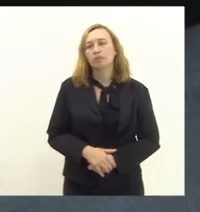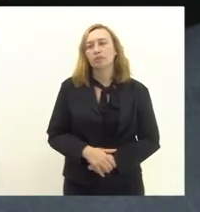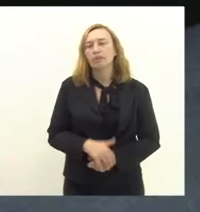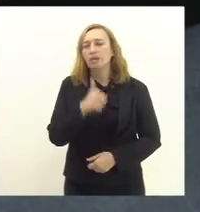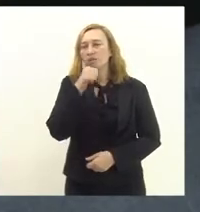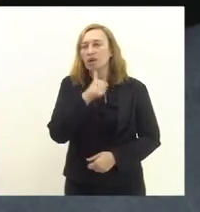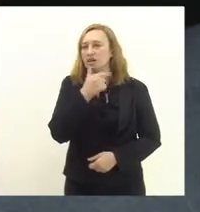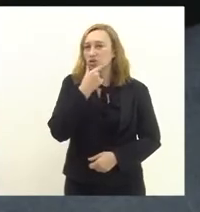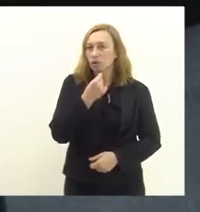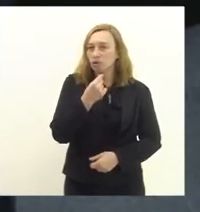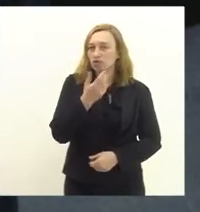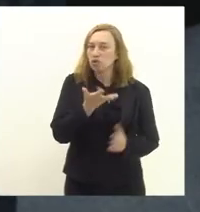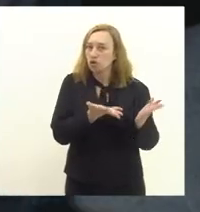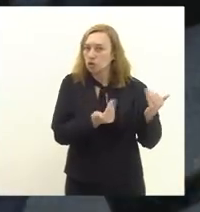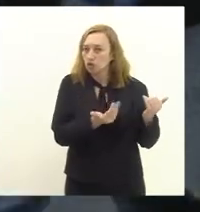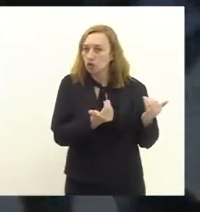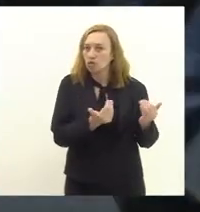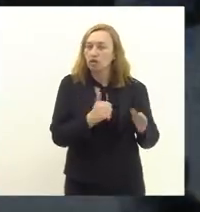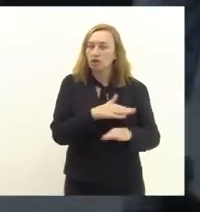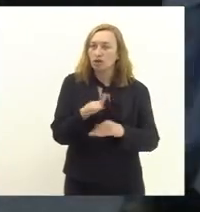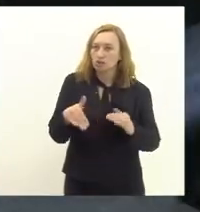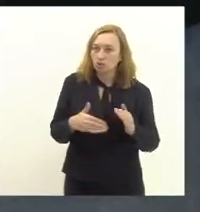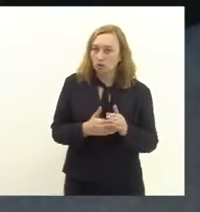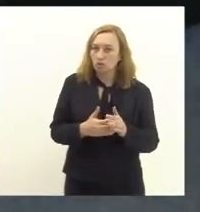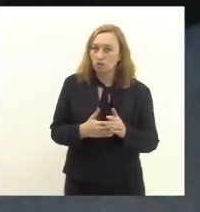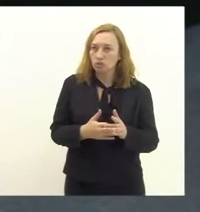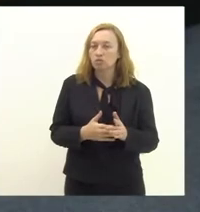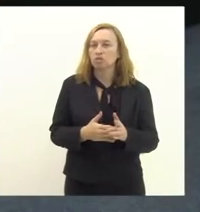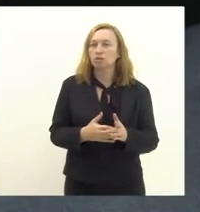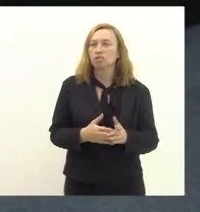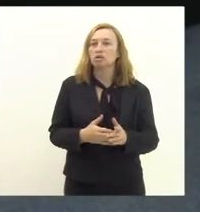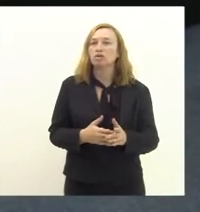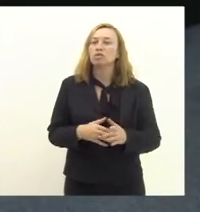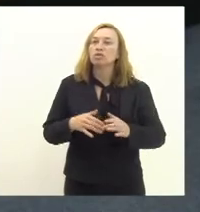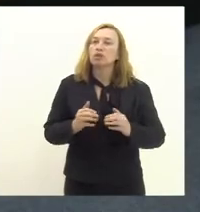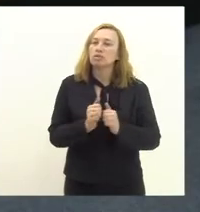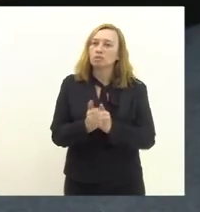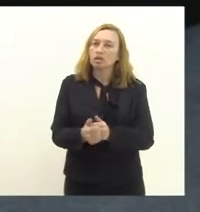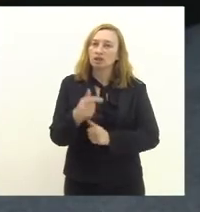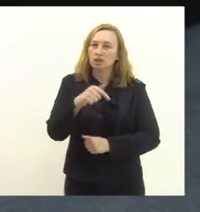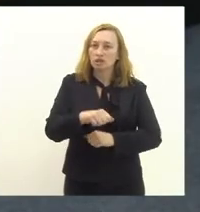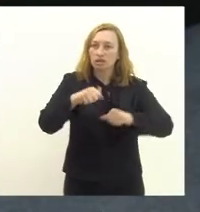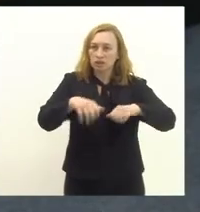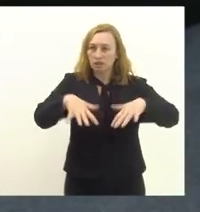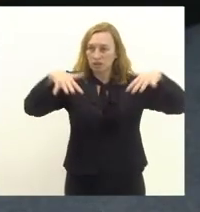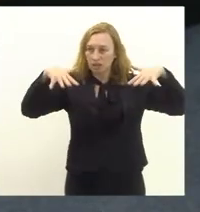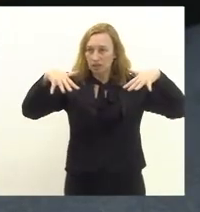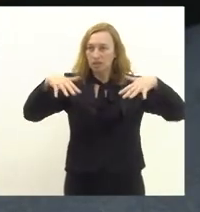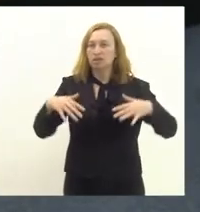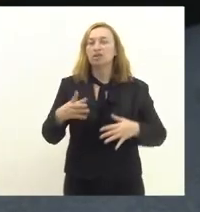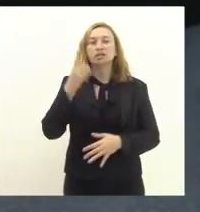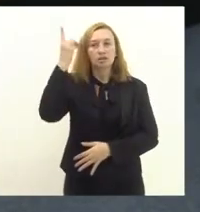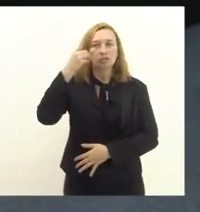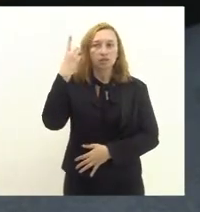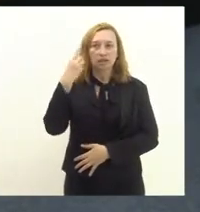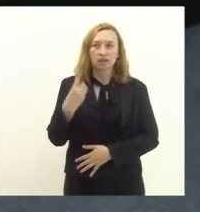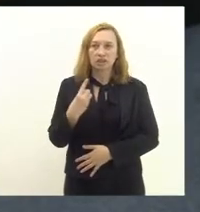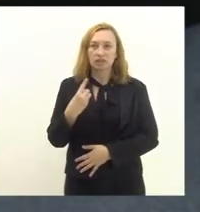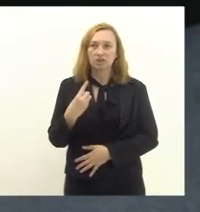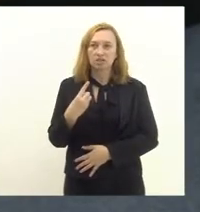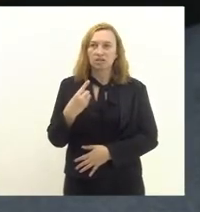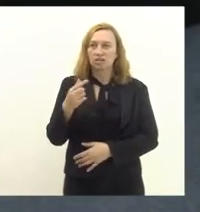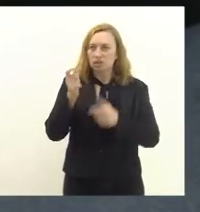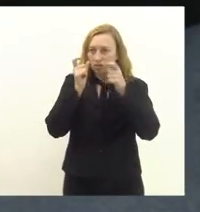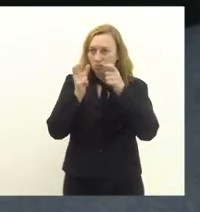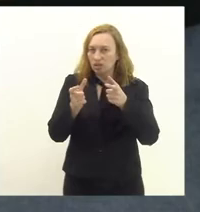senhoras e senhores, os jovens, enfim, a todos que estão nos acompanhando aqui nas galerias. O deputado Dani Monteiro chamou